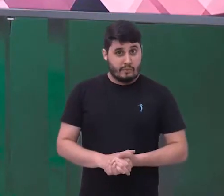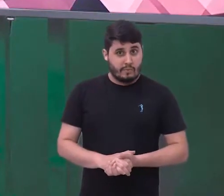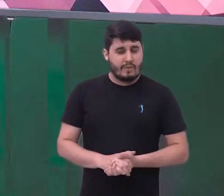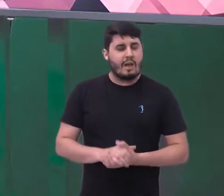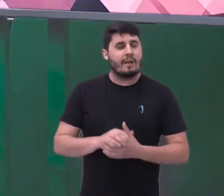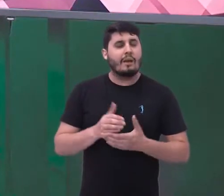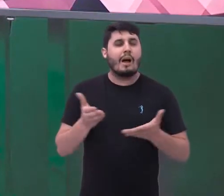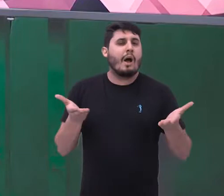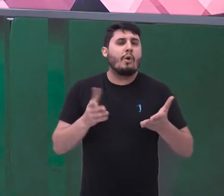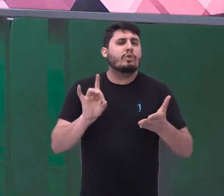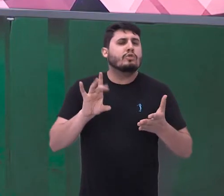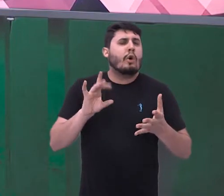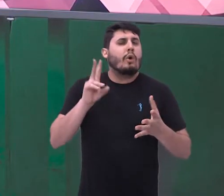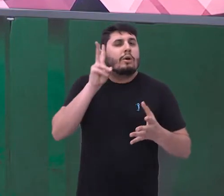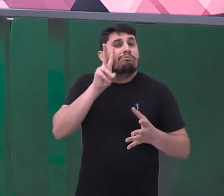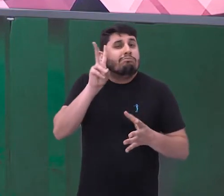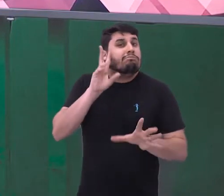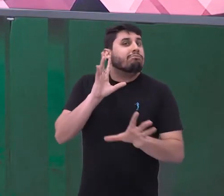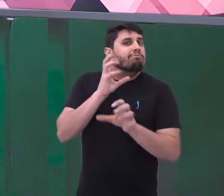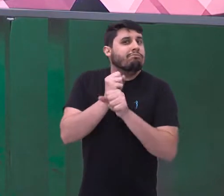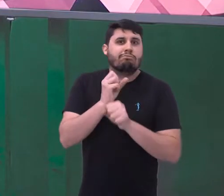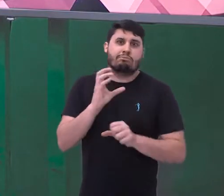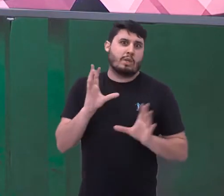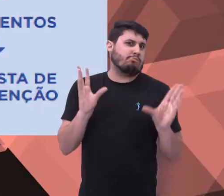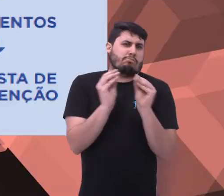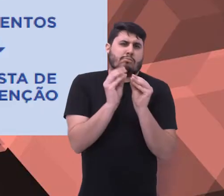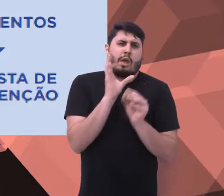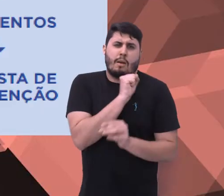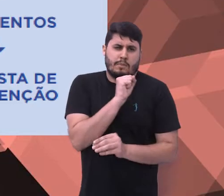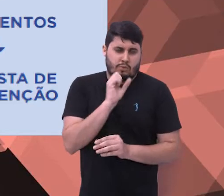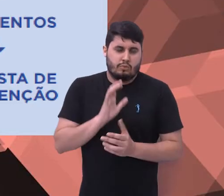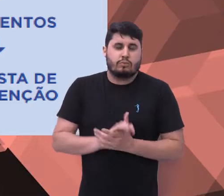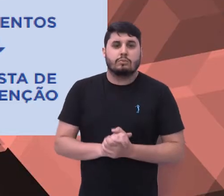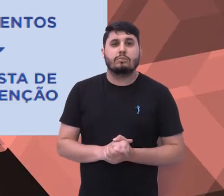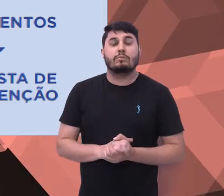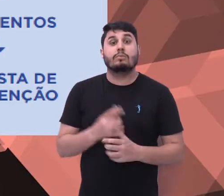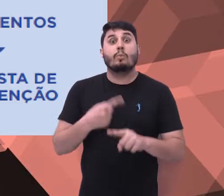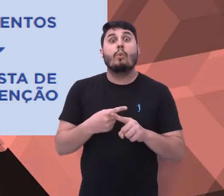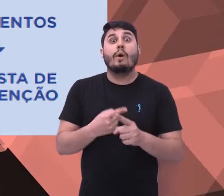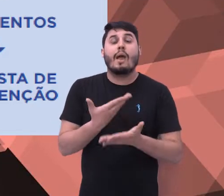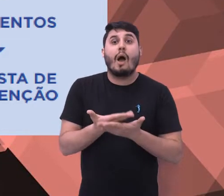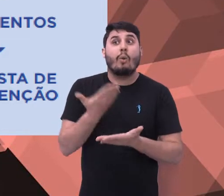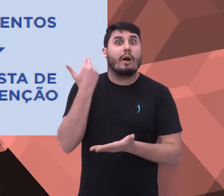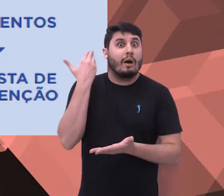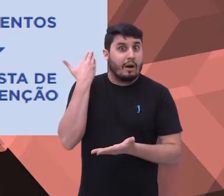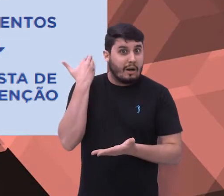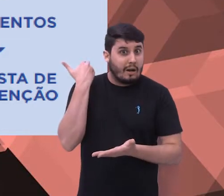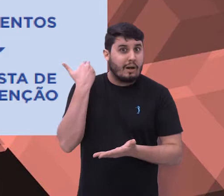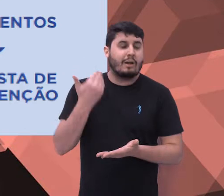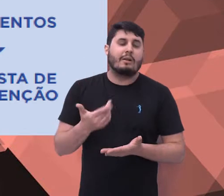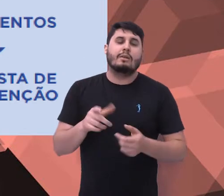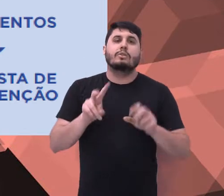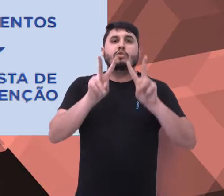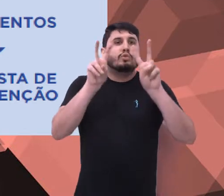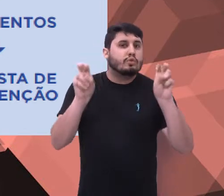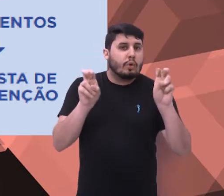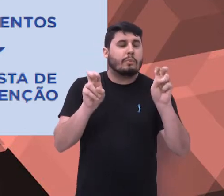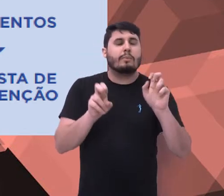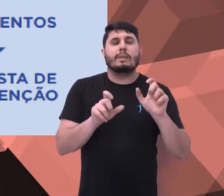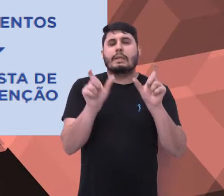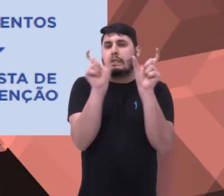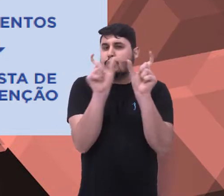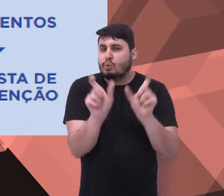Aqui a gente vai só dar uma revisada rapidíssima. A aula anterior foi sobre o esquema e o que é o